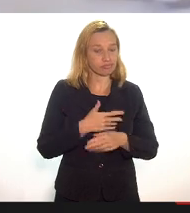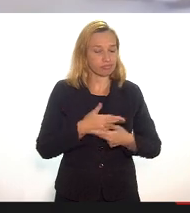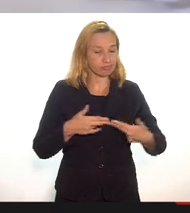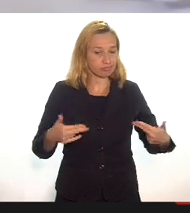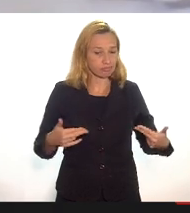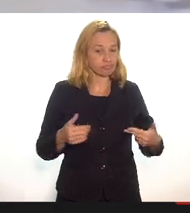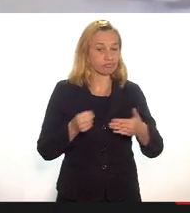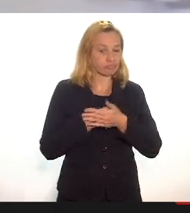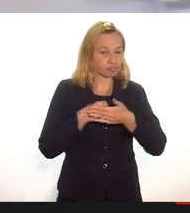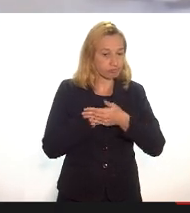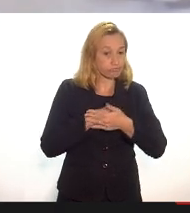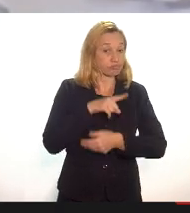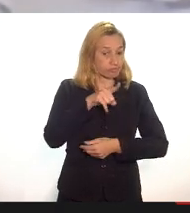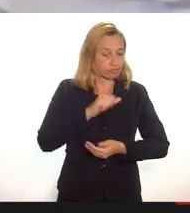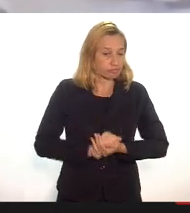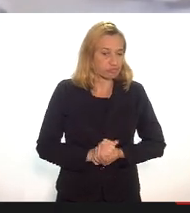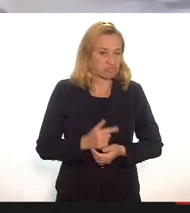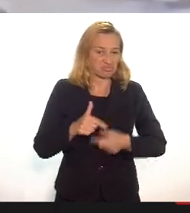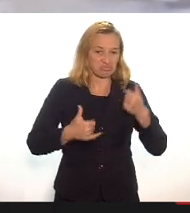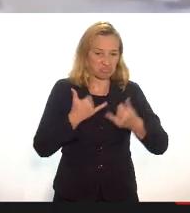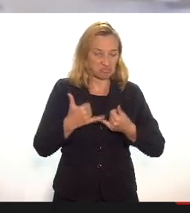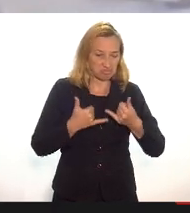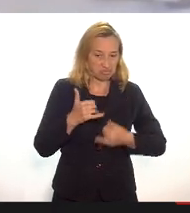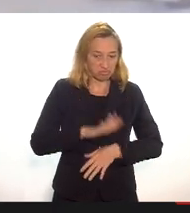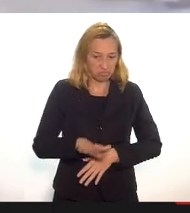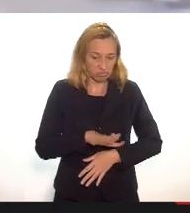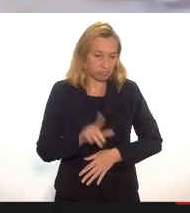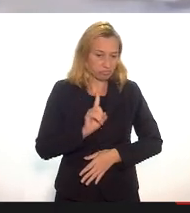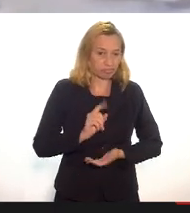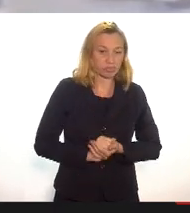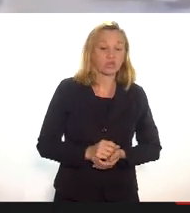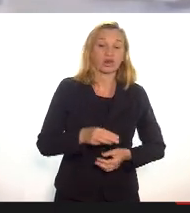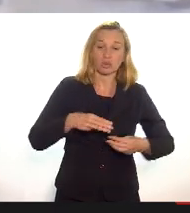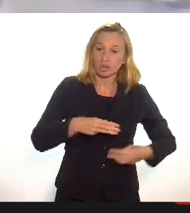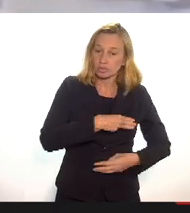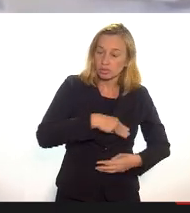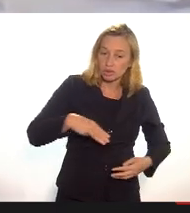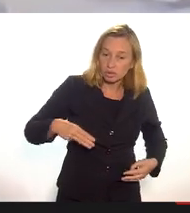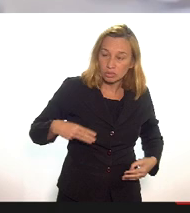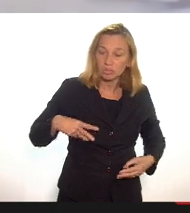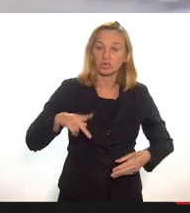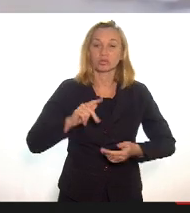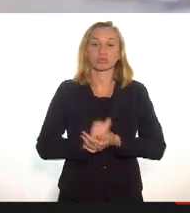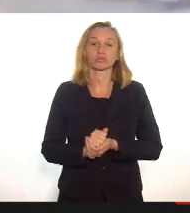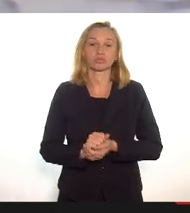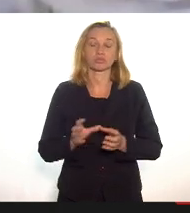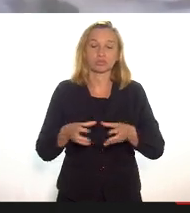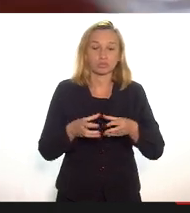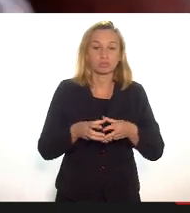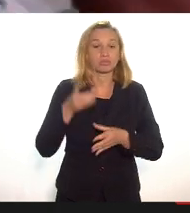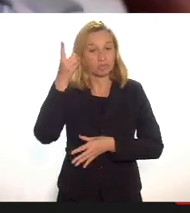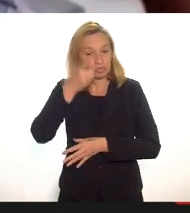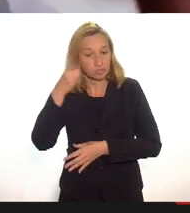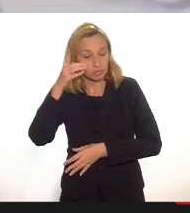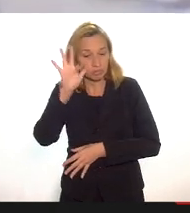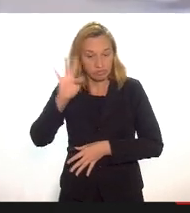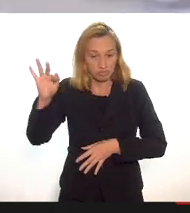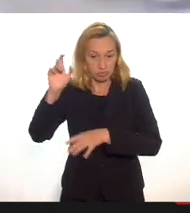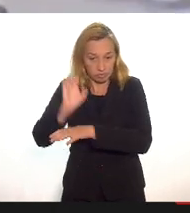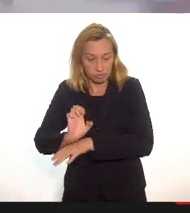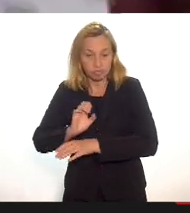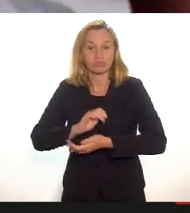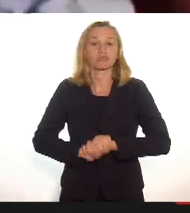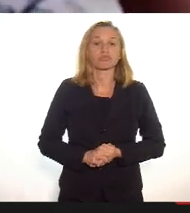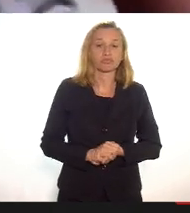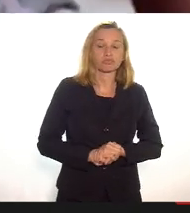Aqui não tem criança. Então, nós temos que contar com o Ministério Público, com a força do Parlamento Municipal, a força do Parlamento da Assembleia